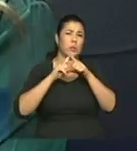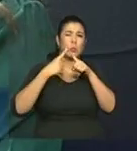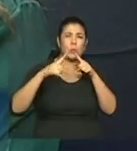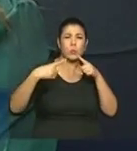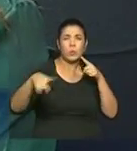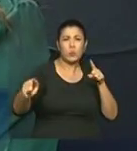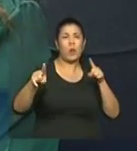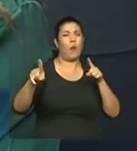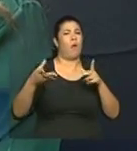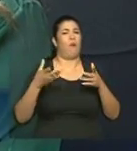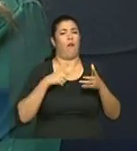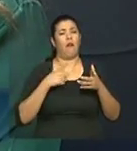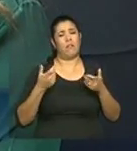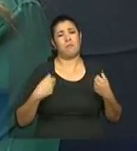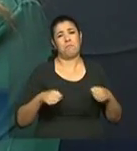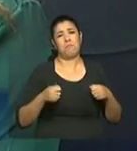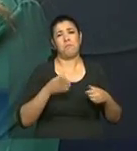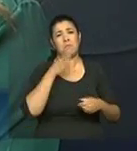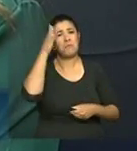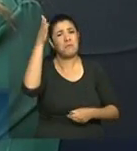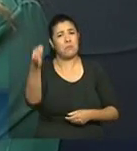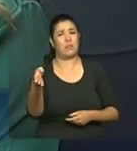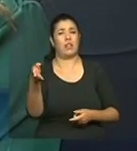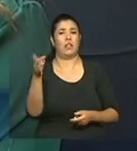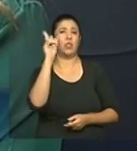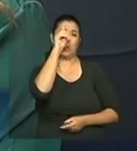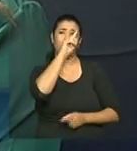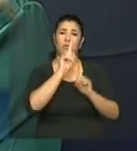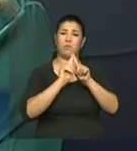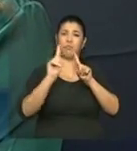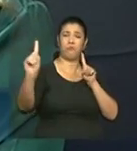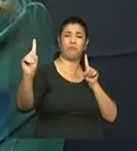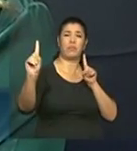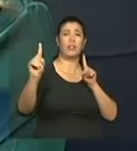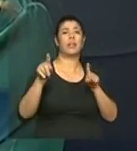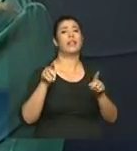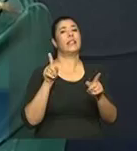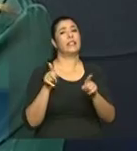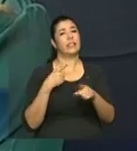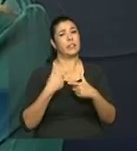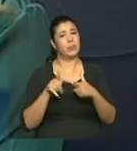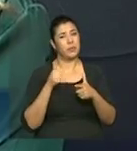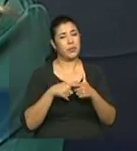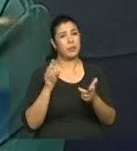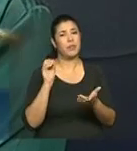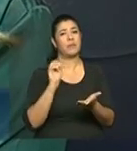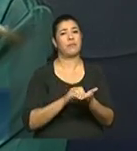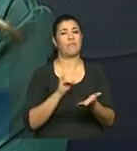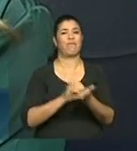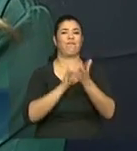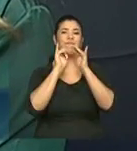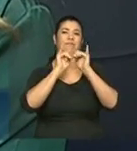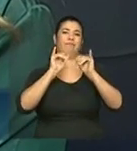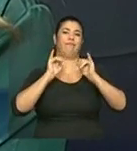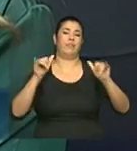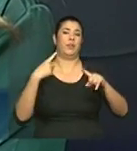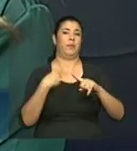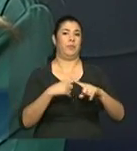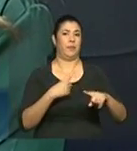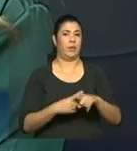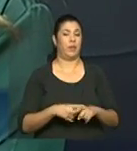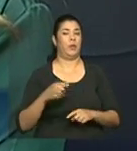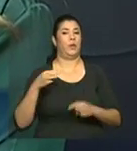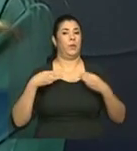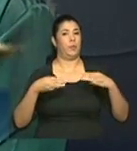têm que se locomover muito. A questão da informação é fundamental, é justamente por isso que o Ministério está trabalhando